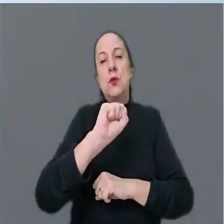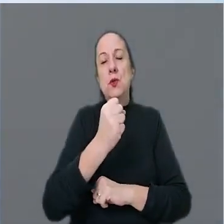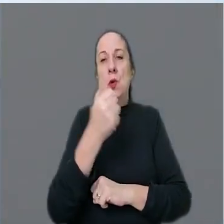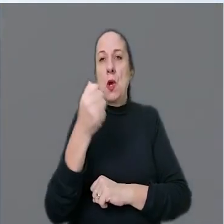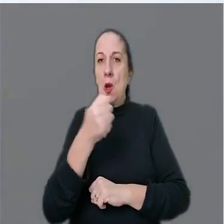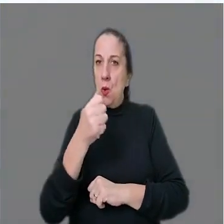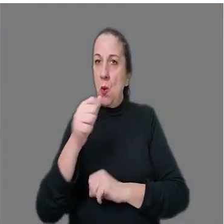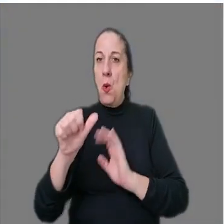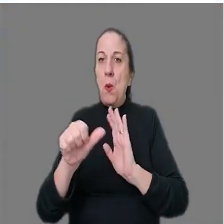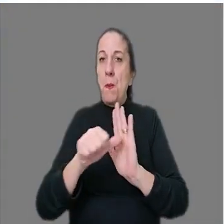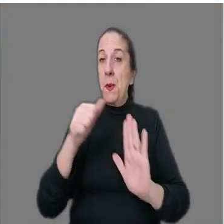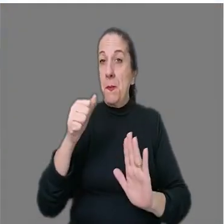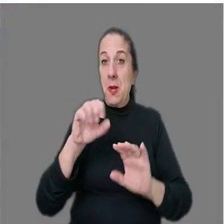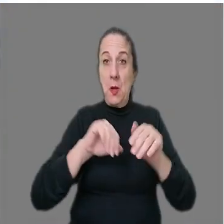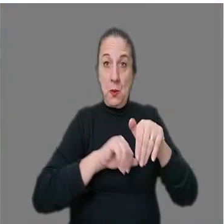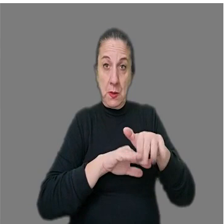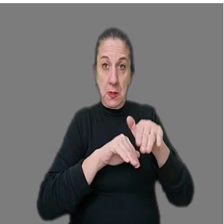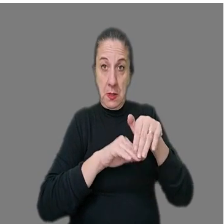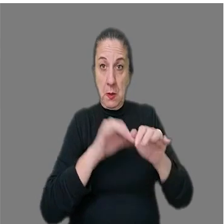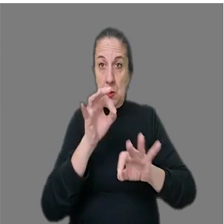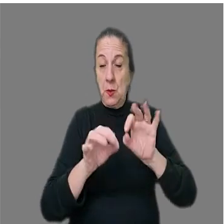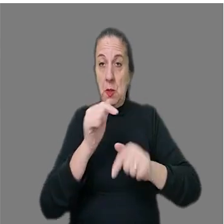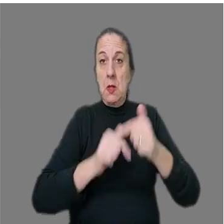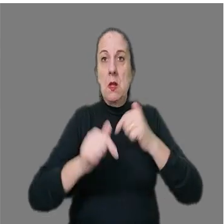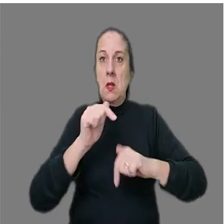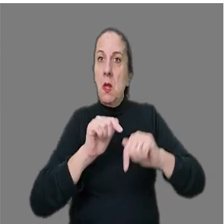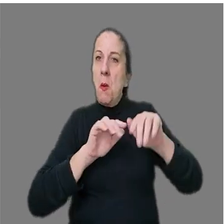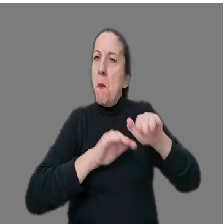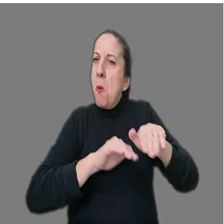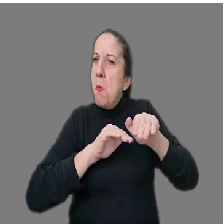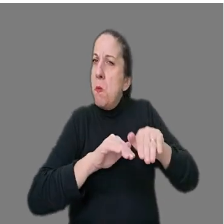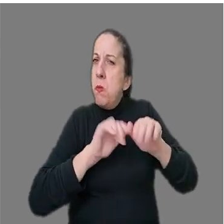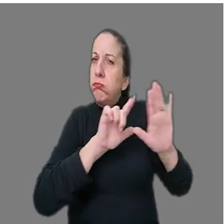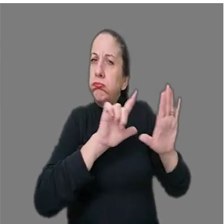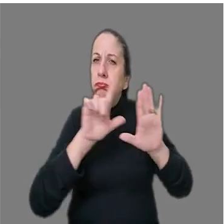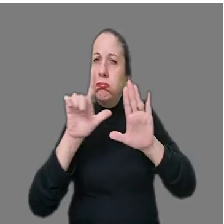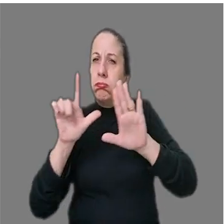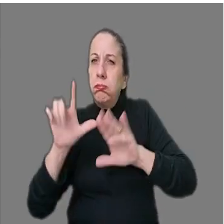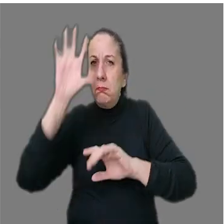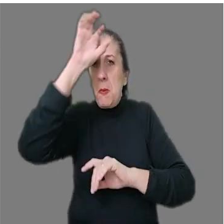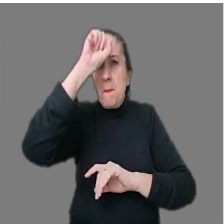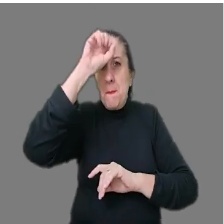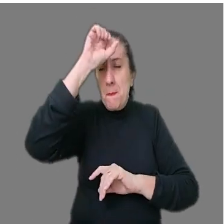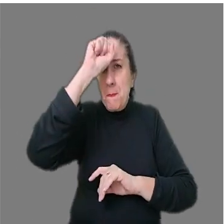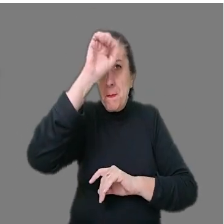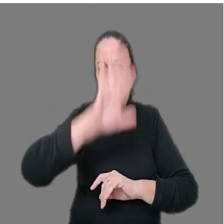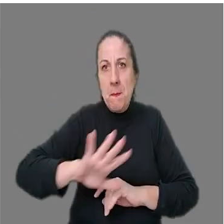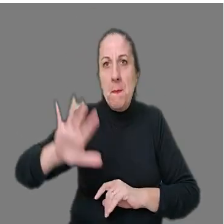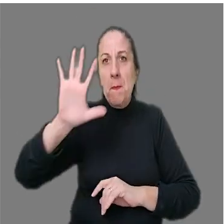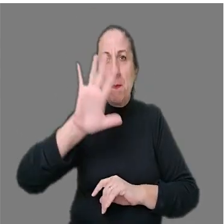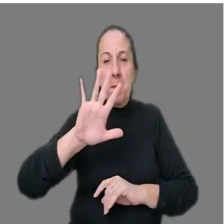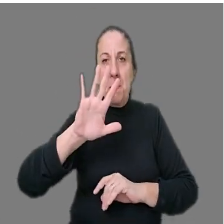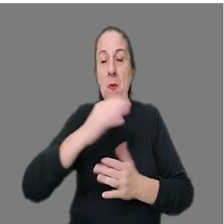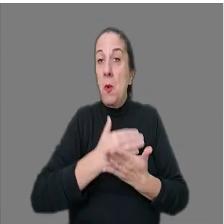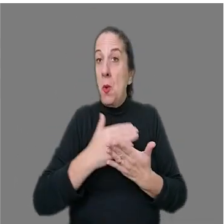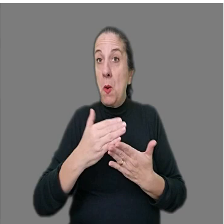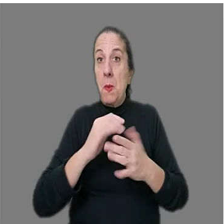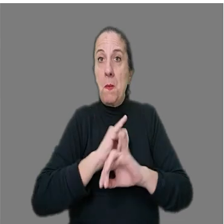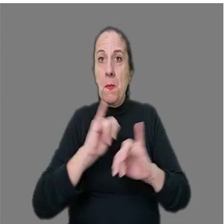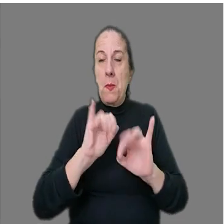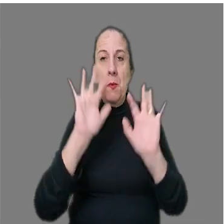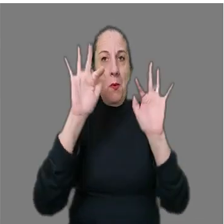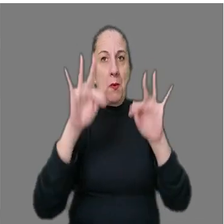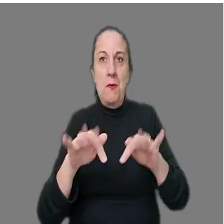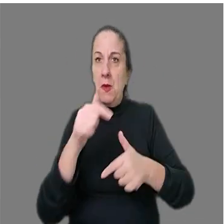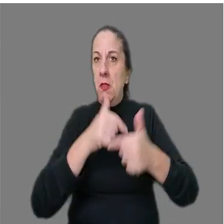dias 28 de agosto e 1º de setembro, a Justiça do Trabalho será mobilizada na Semana Nacional de Aprendizagem. A iniciativa é do